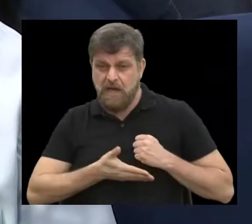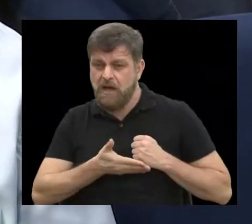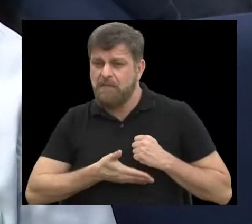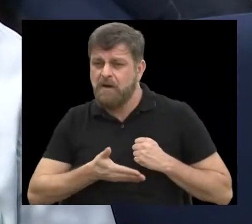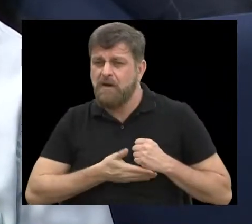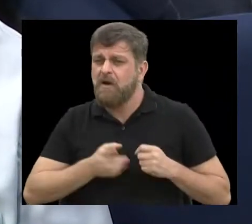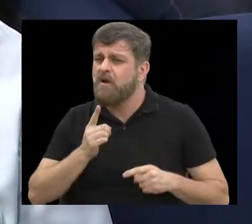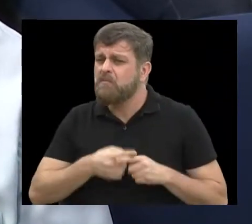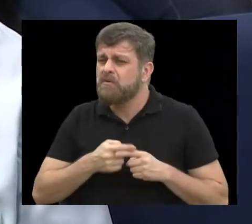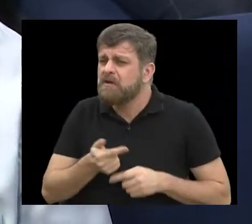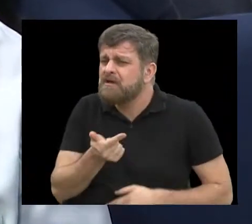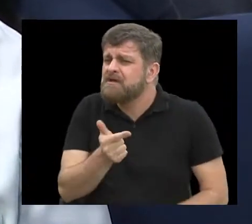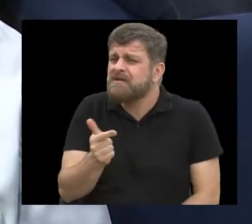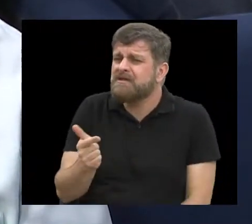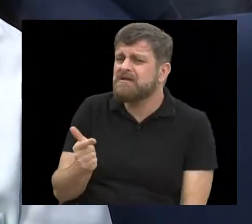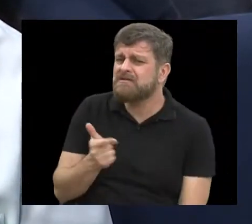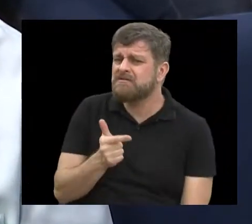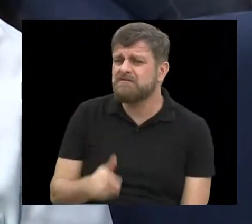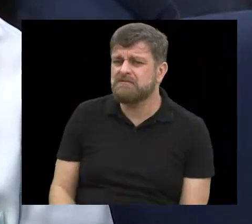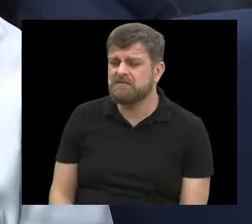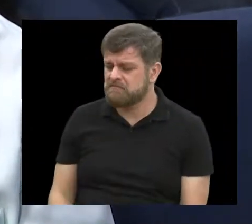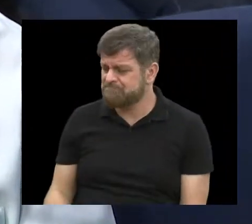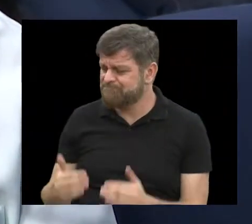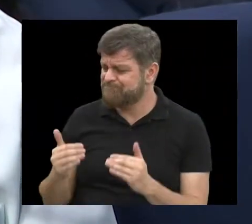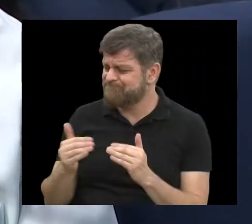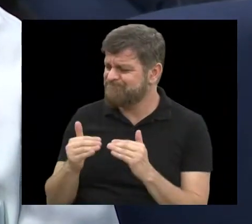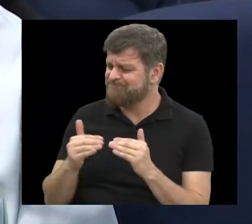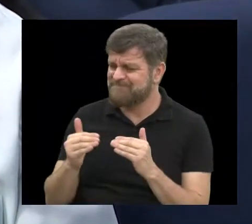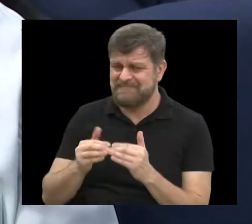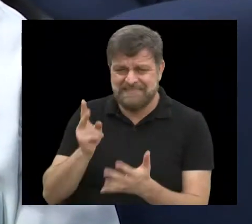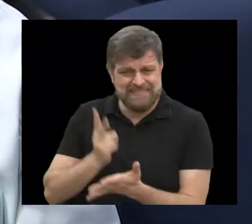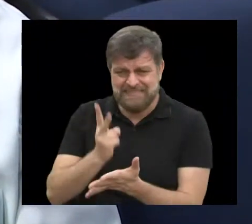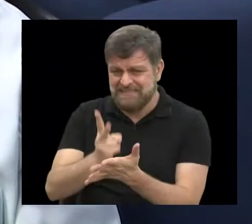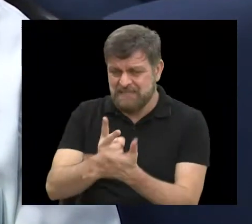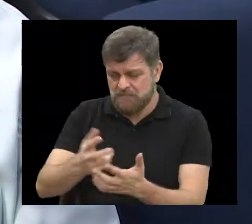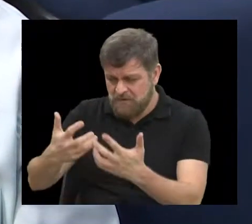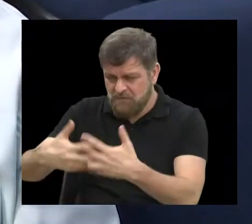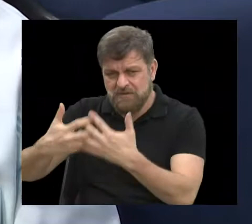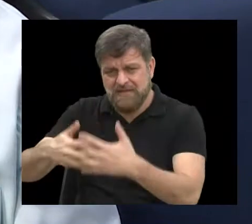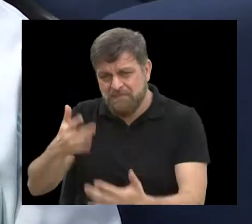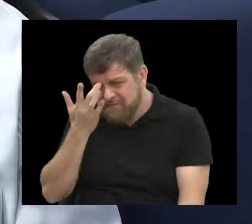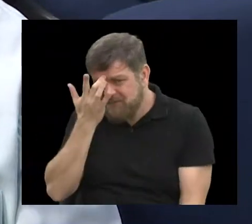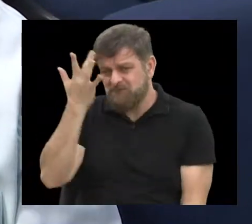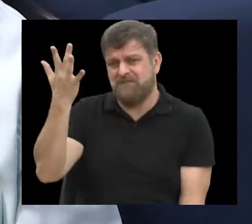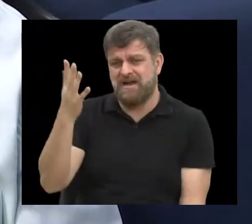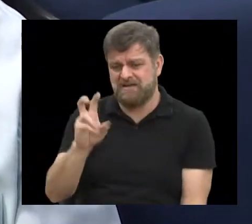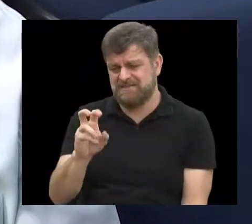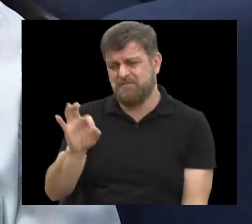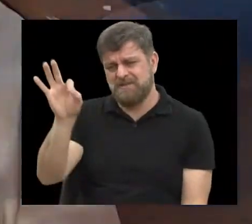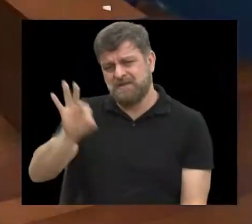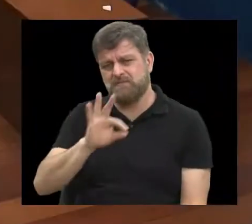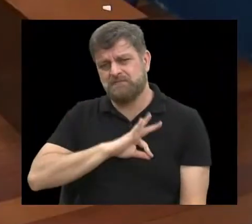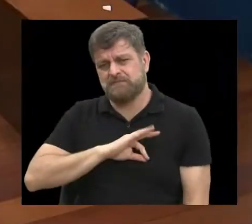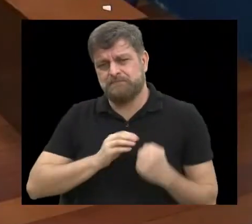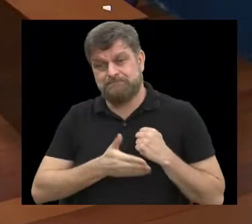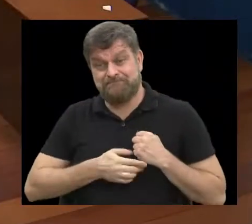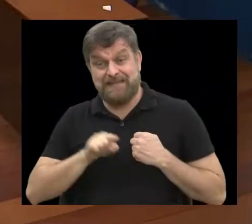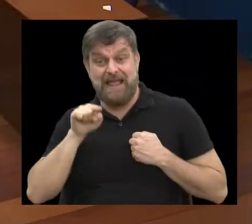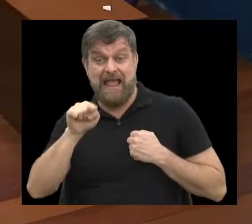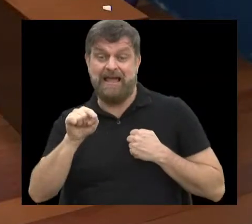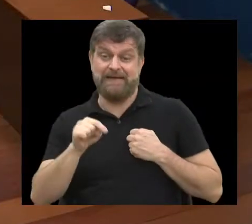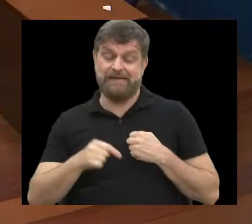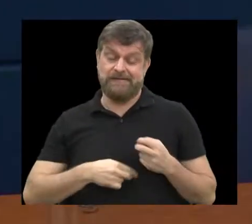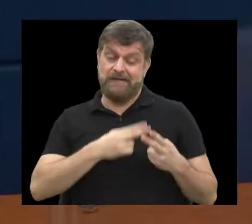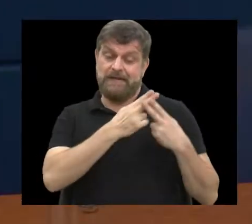não existe essa concordância de uma vez por todas, e aí fica bem mais fácil de resolver isso? Isso é lá em Brasília, já